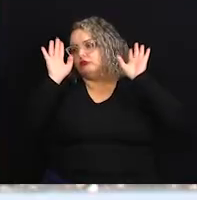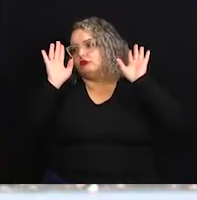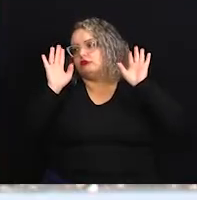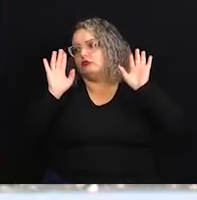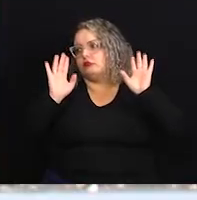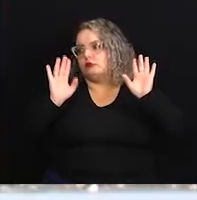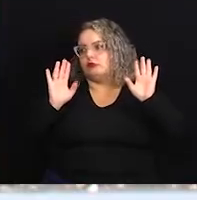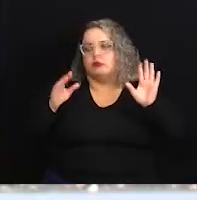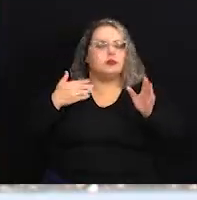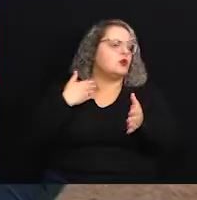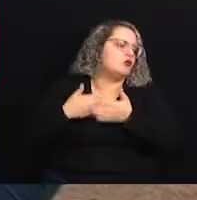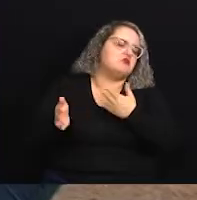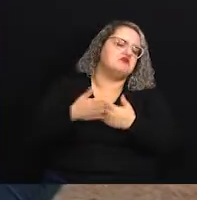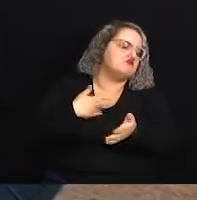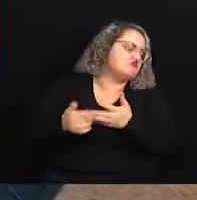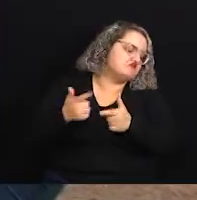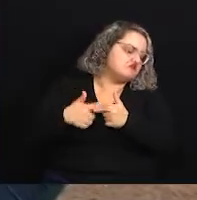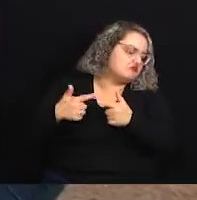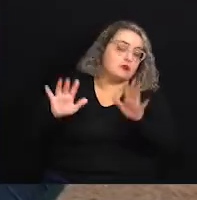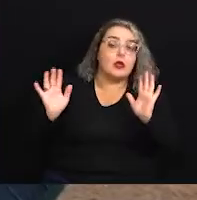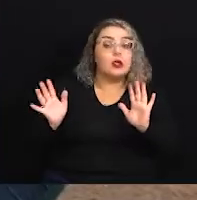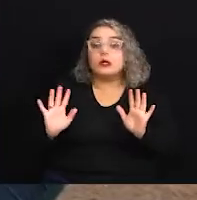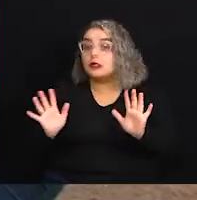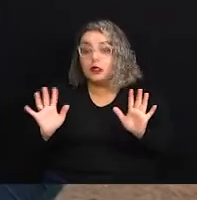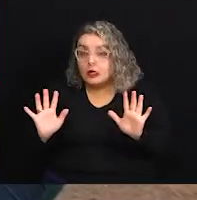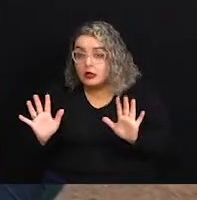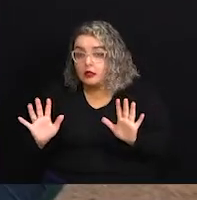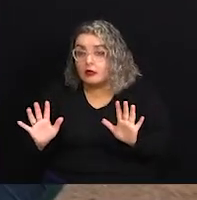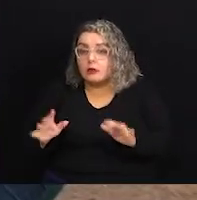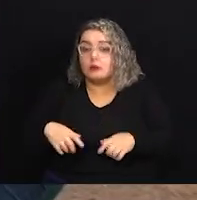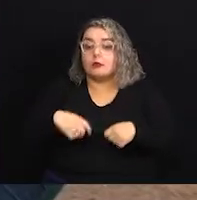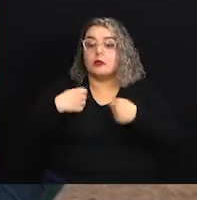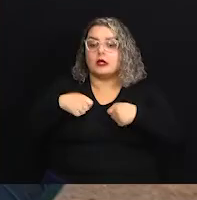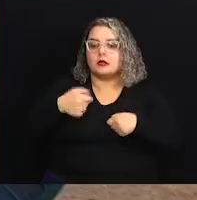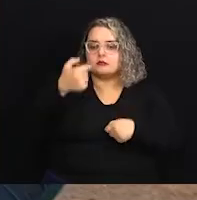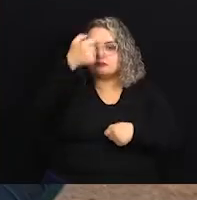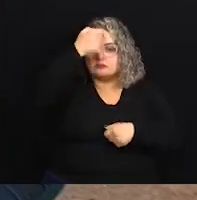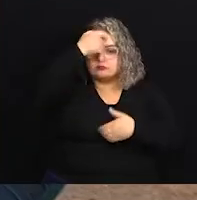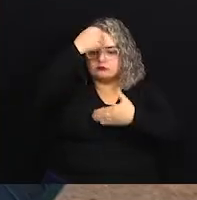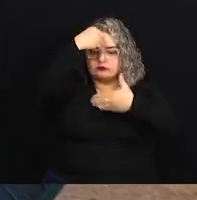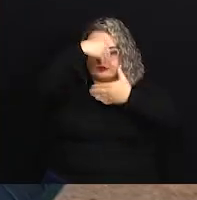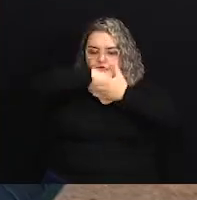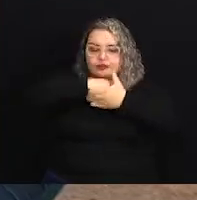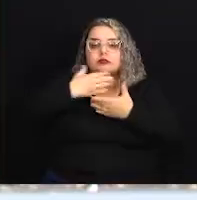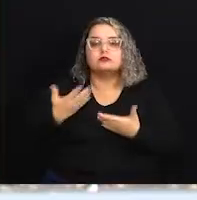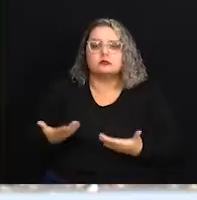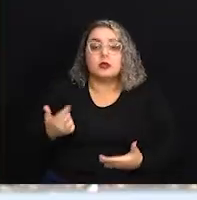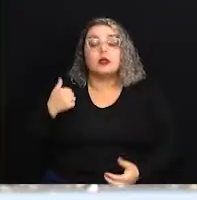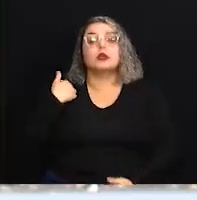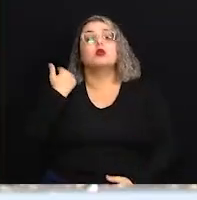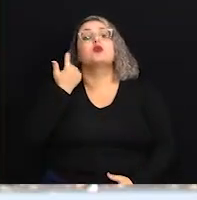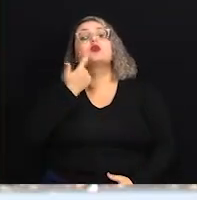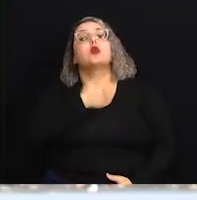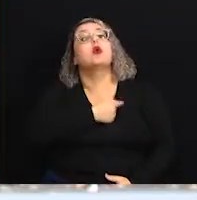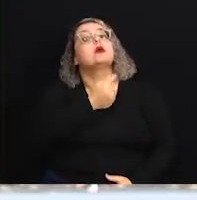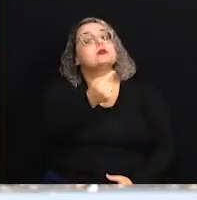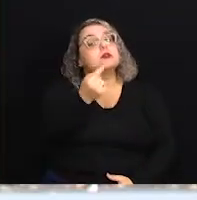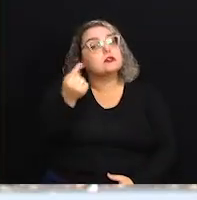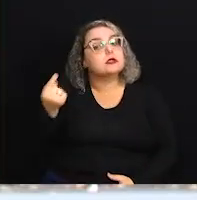plástico e coloca na porta da casa. Não é problema meu mais. Não é um problema meu. Não. Nós temos que ter a consciência